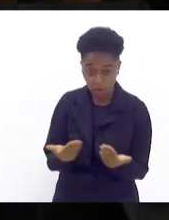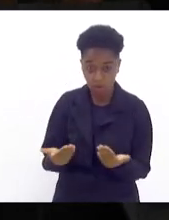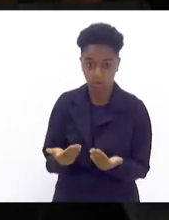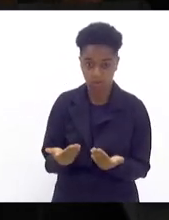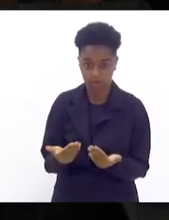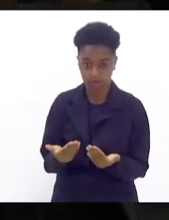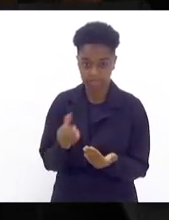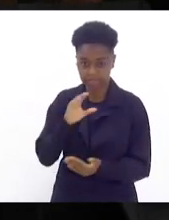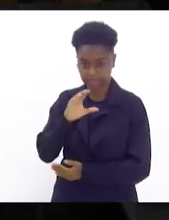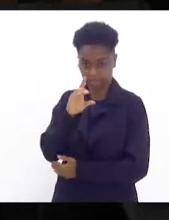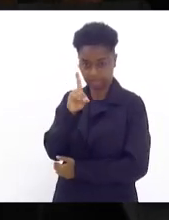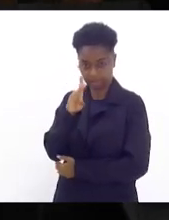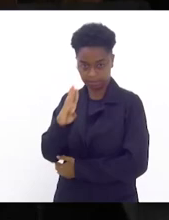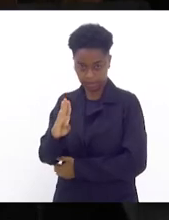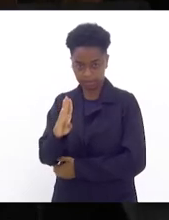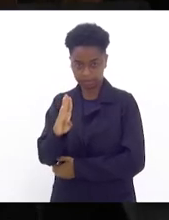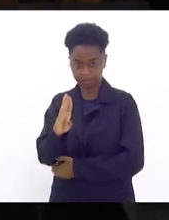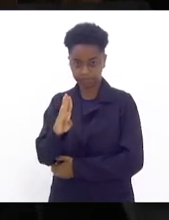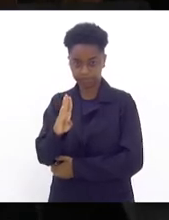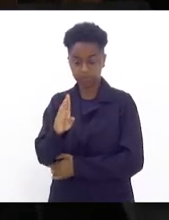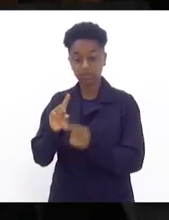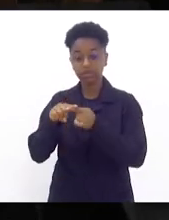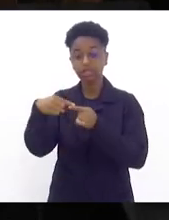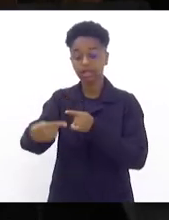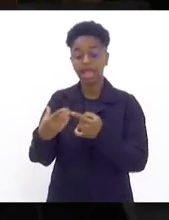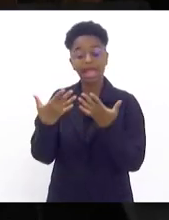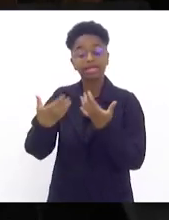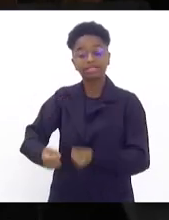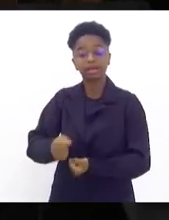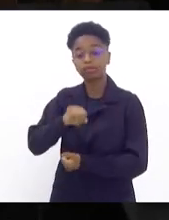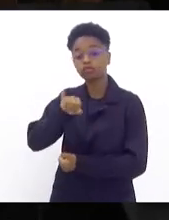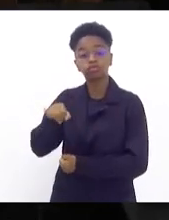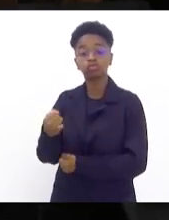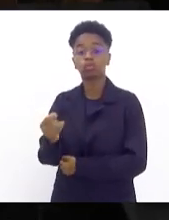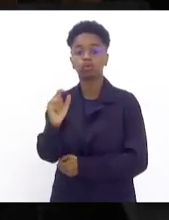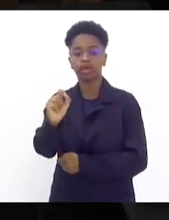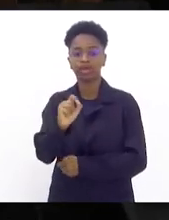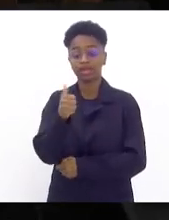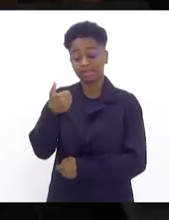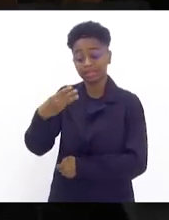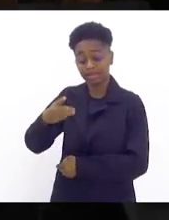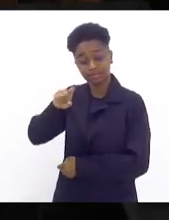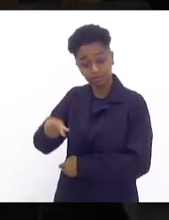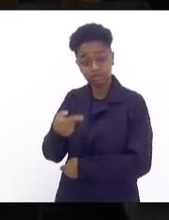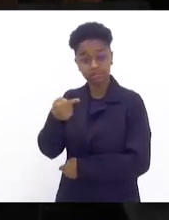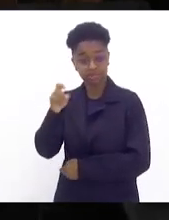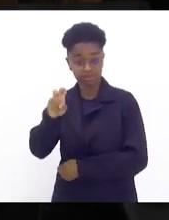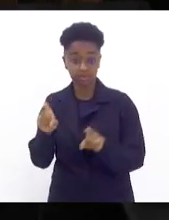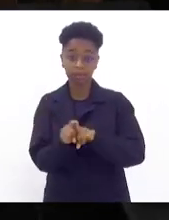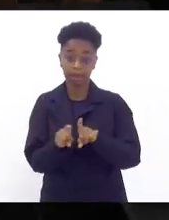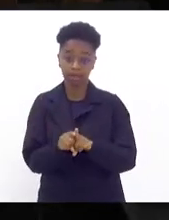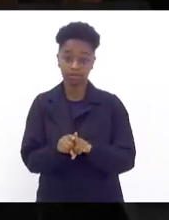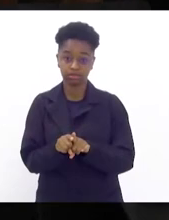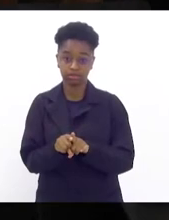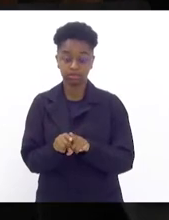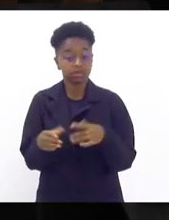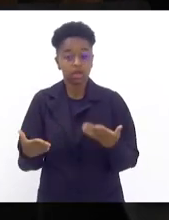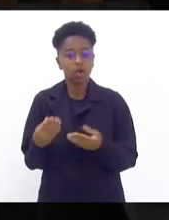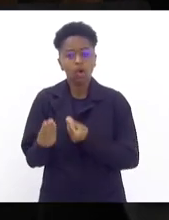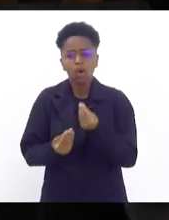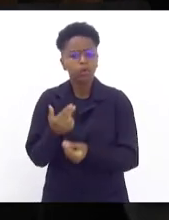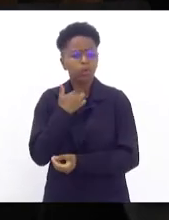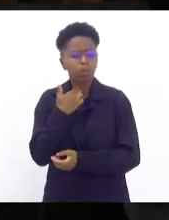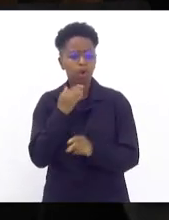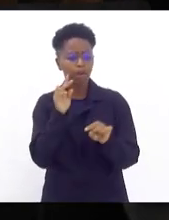em CDB, você vai receber de juro anual 13,75. Como é que eles não podem emprestar